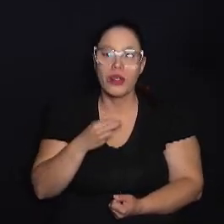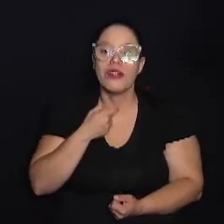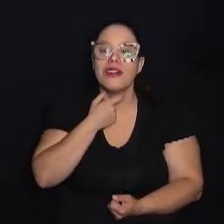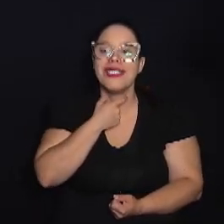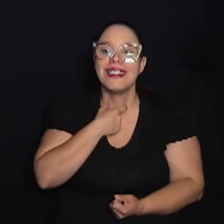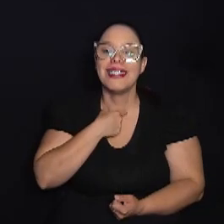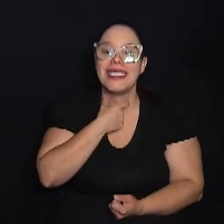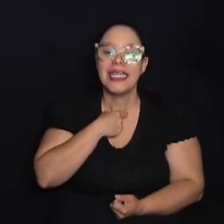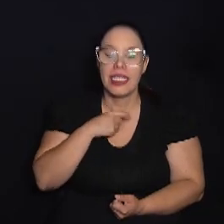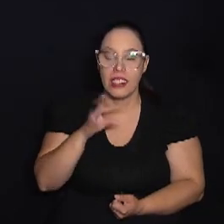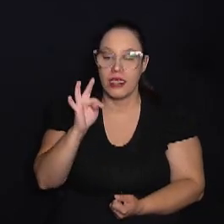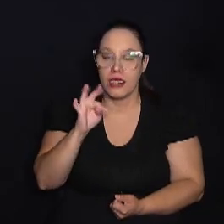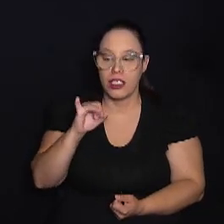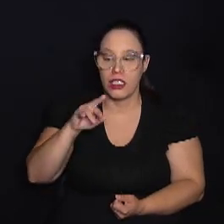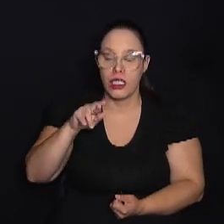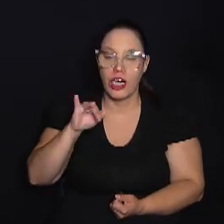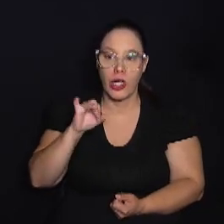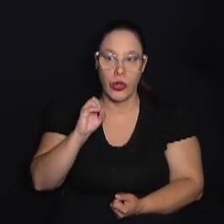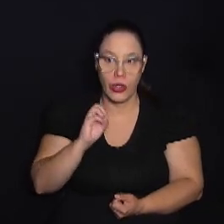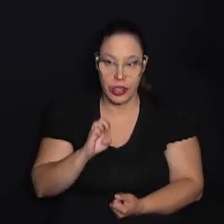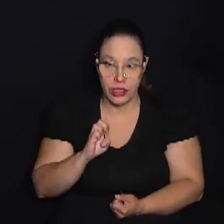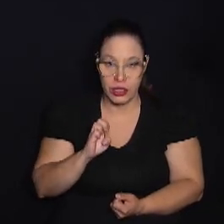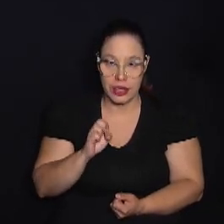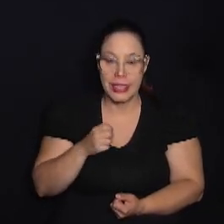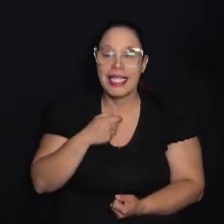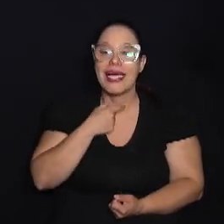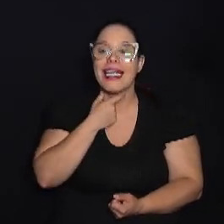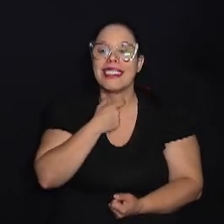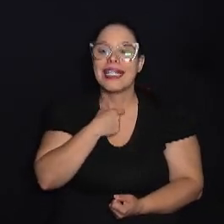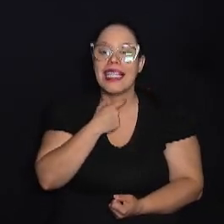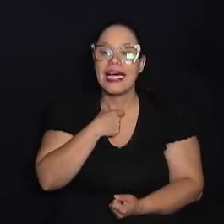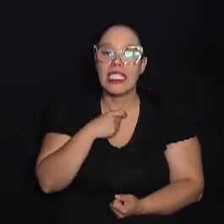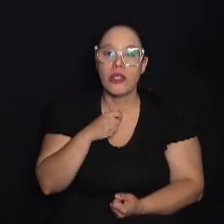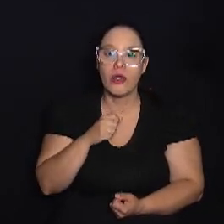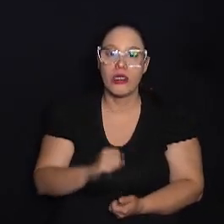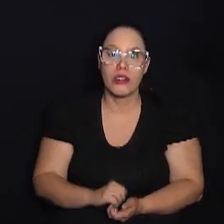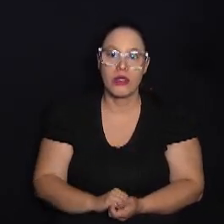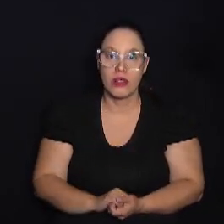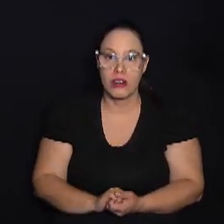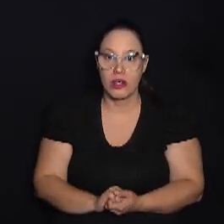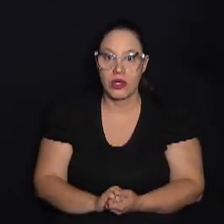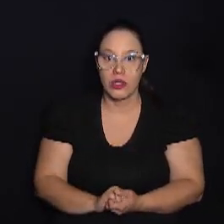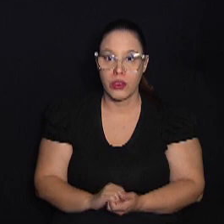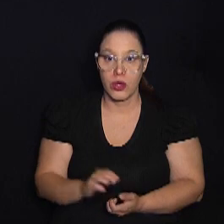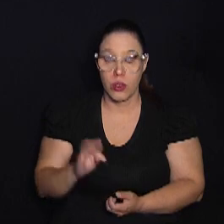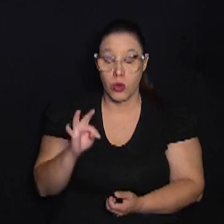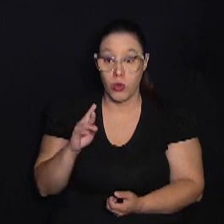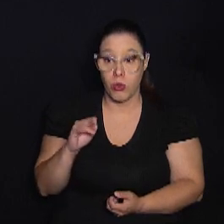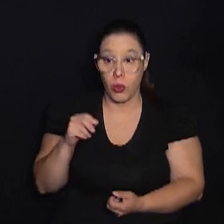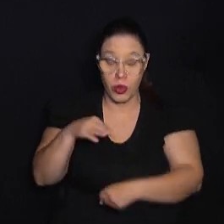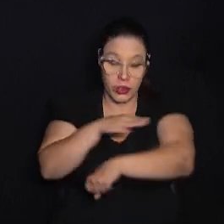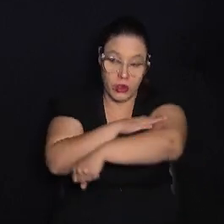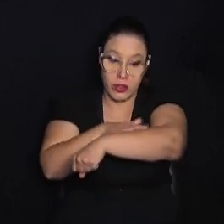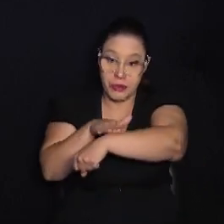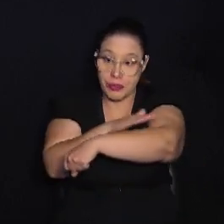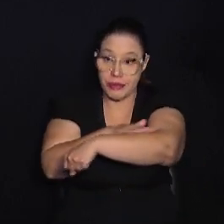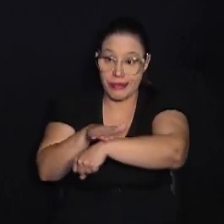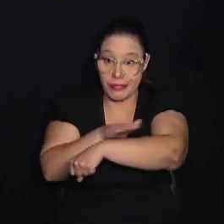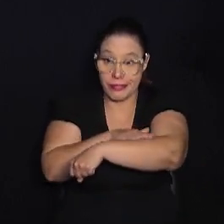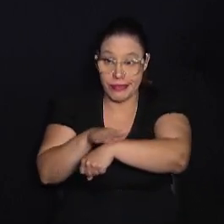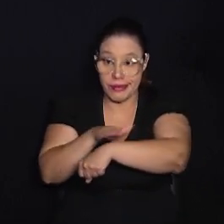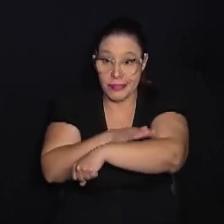diferente, né? E os tumores de glândulas salivares, além dos tumores cutâneos, tumores de pele, né? Que é o vaso celular, o